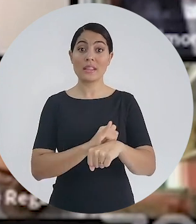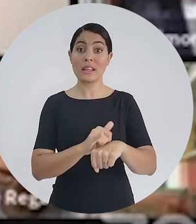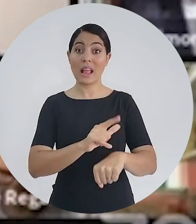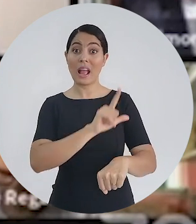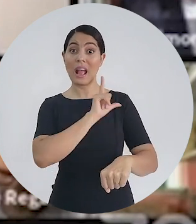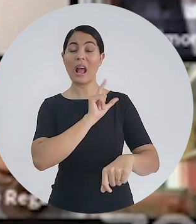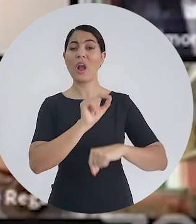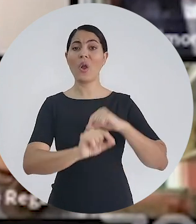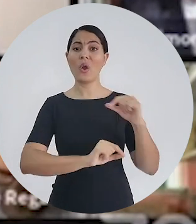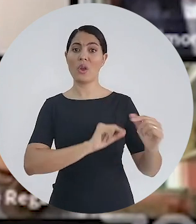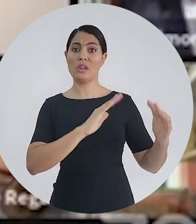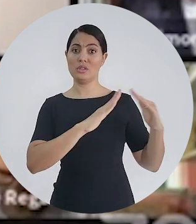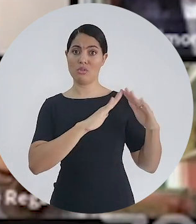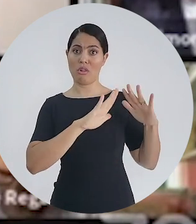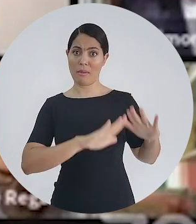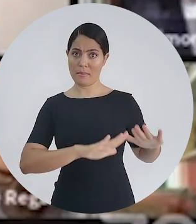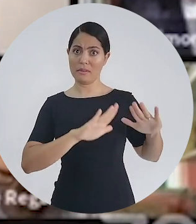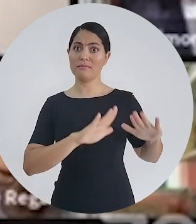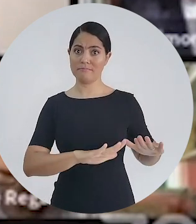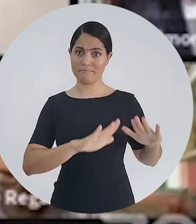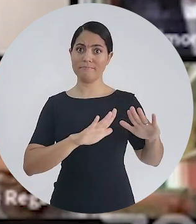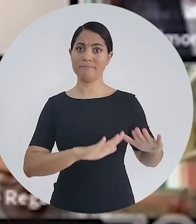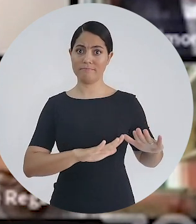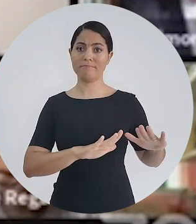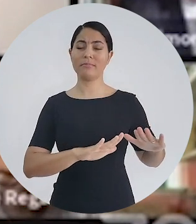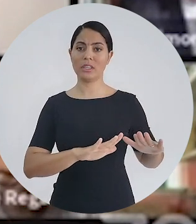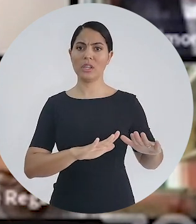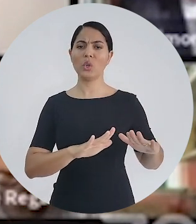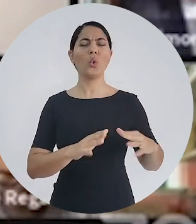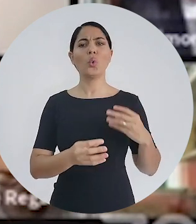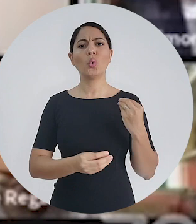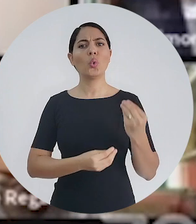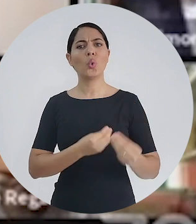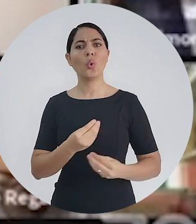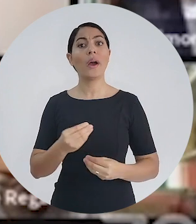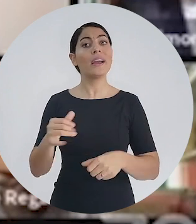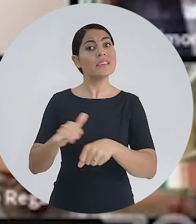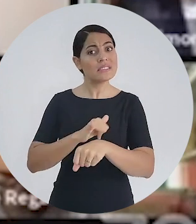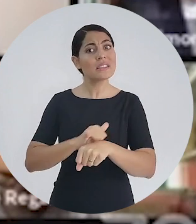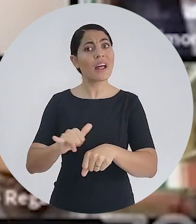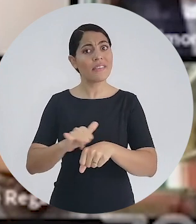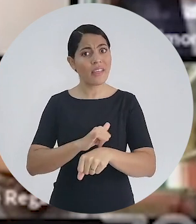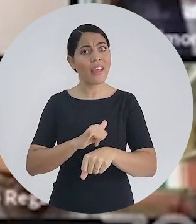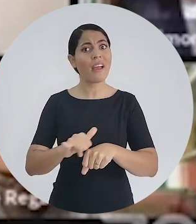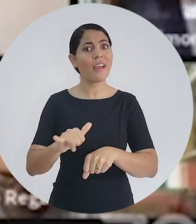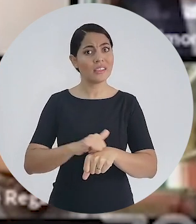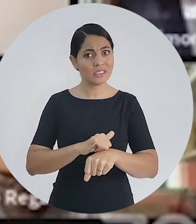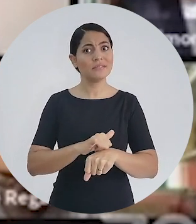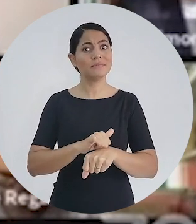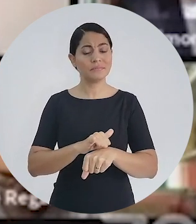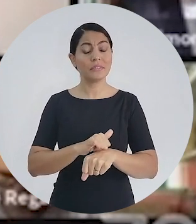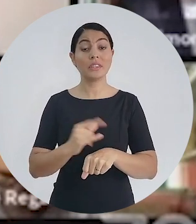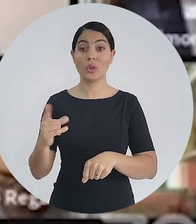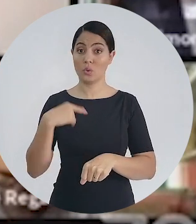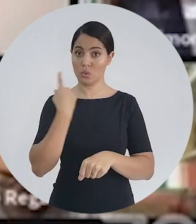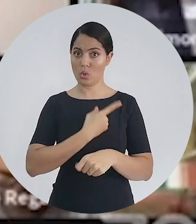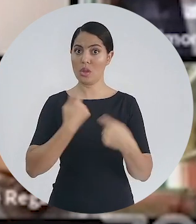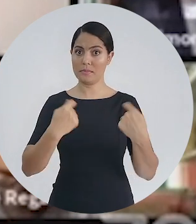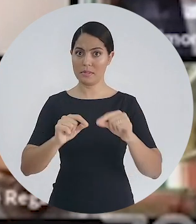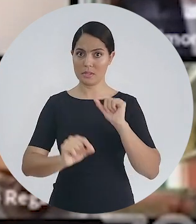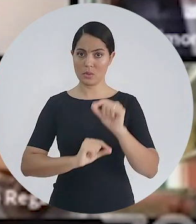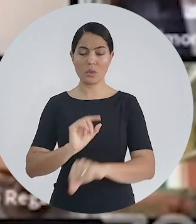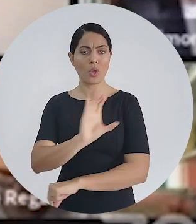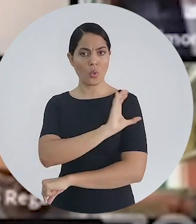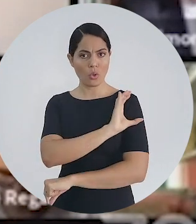O isolamento social, como nos diz a ciência, é o caminho. E aqui temos que ter, sim, uma